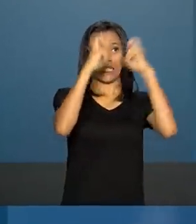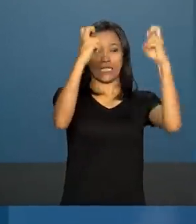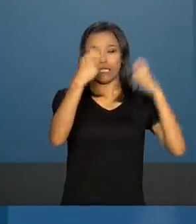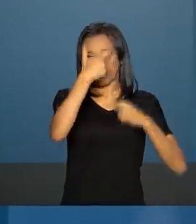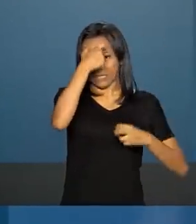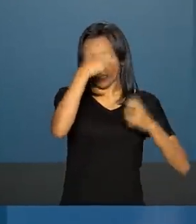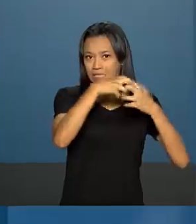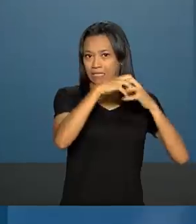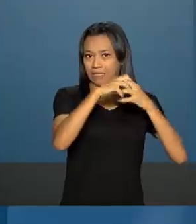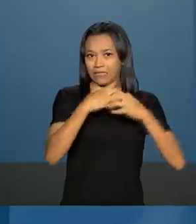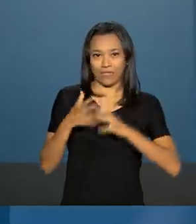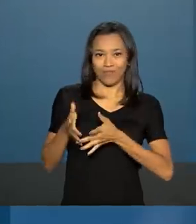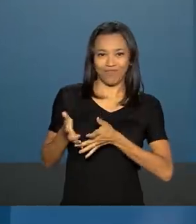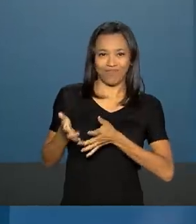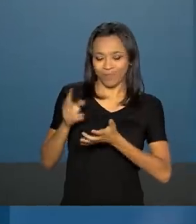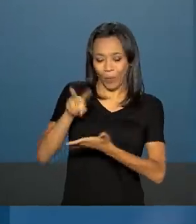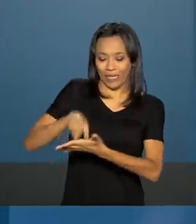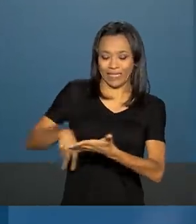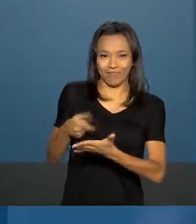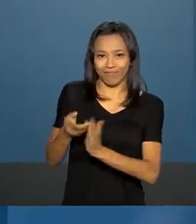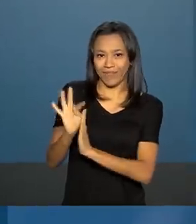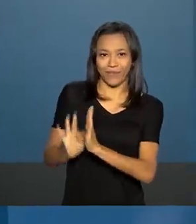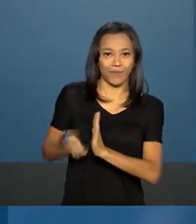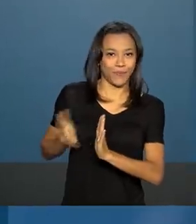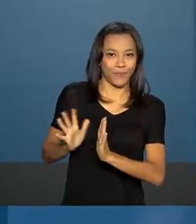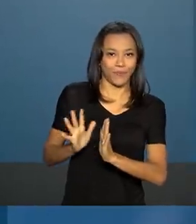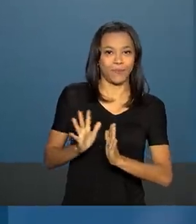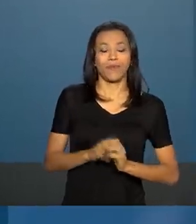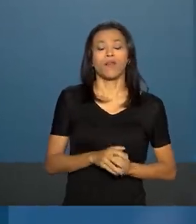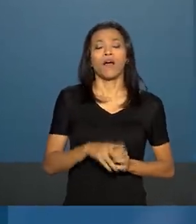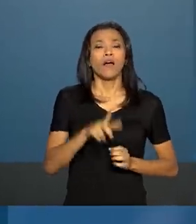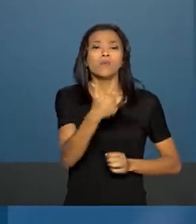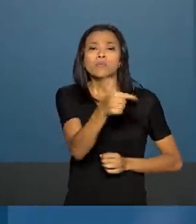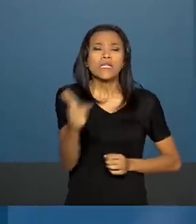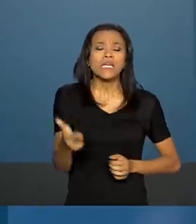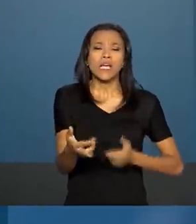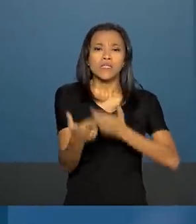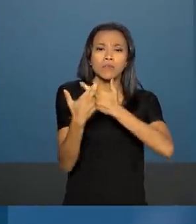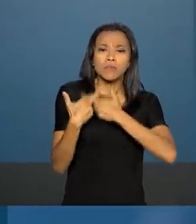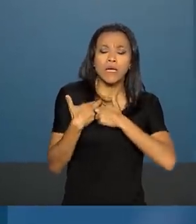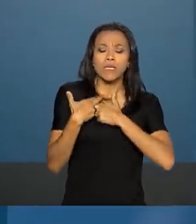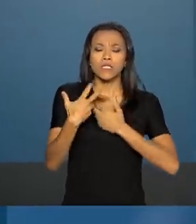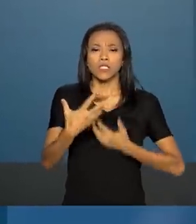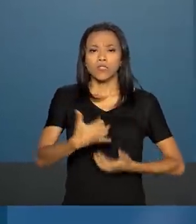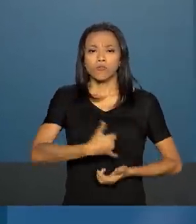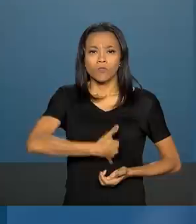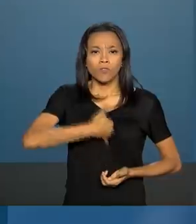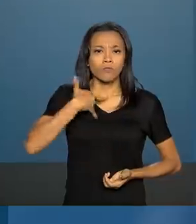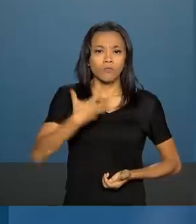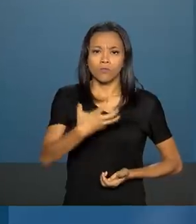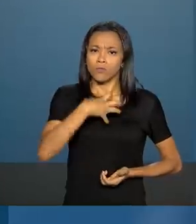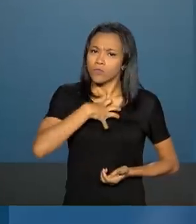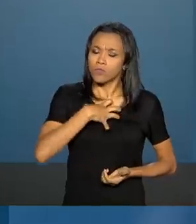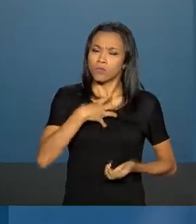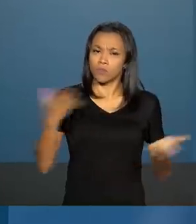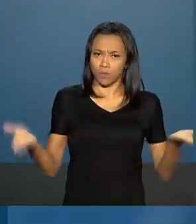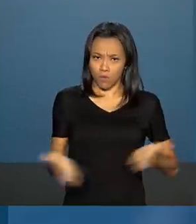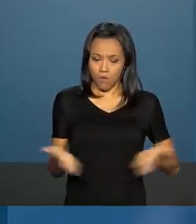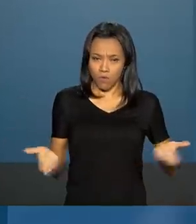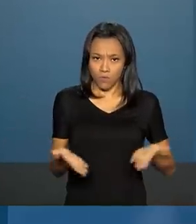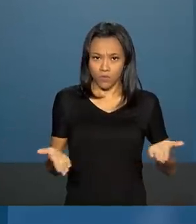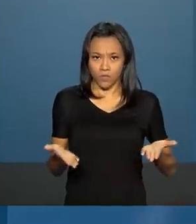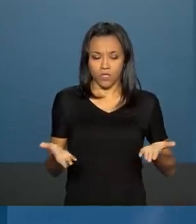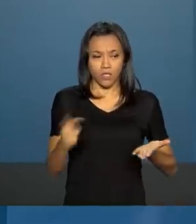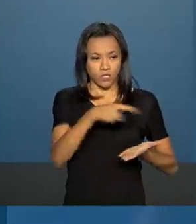Não existe responsabilidade maior, orgulho e honra do que, num momento como esse, se